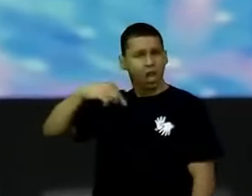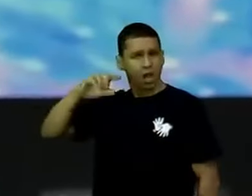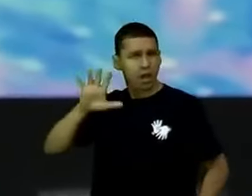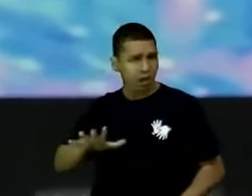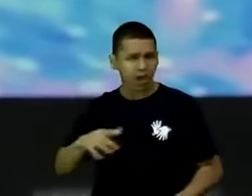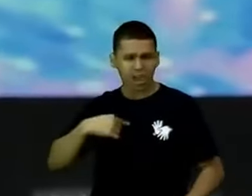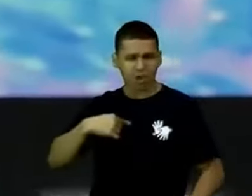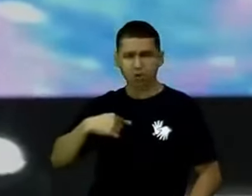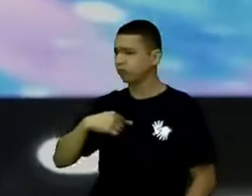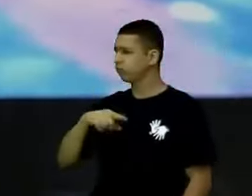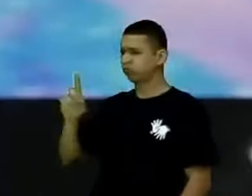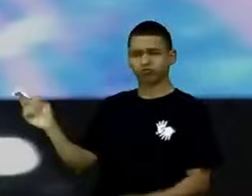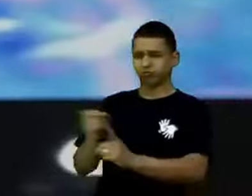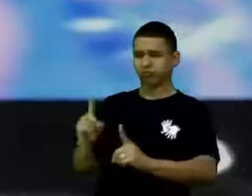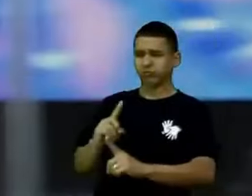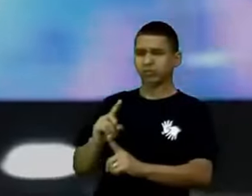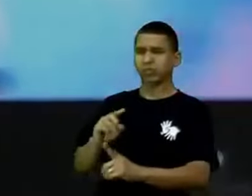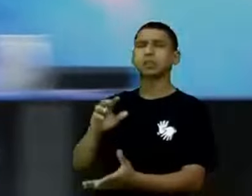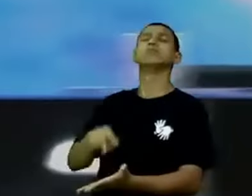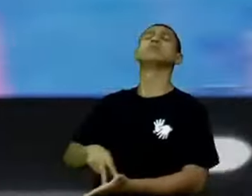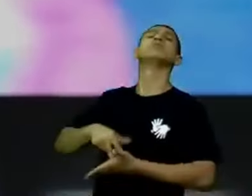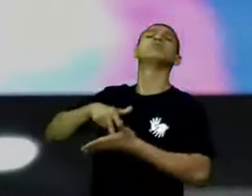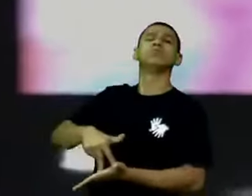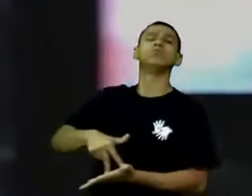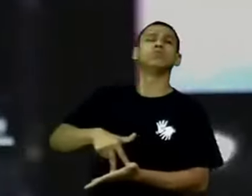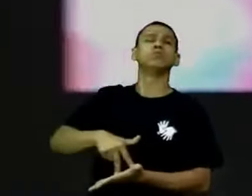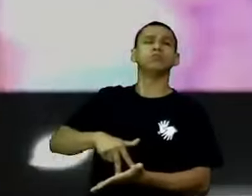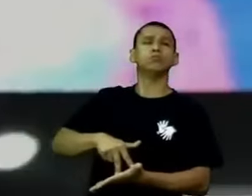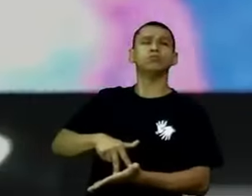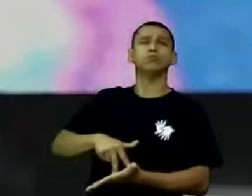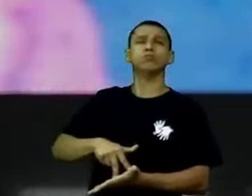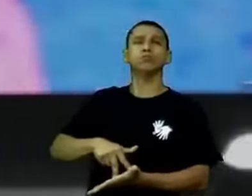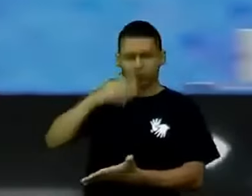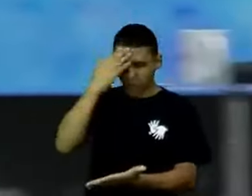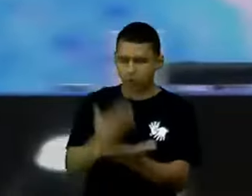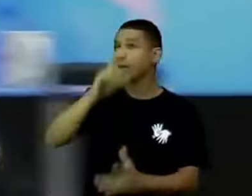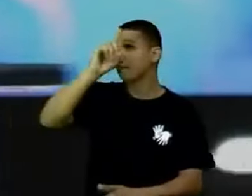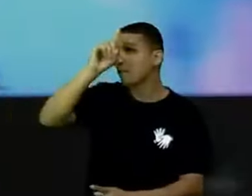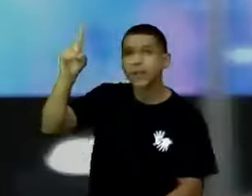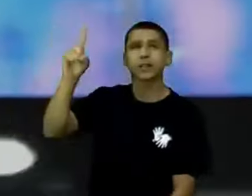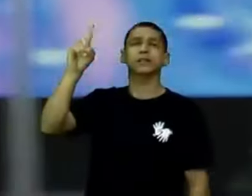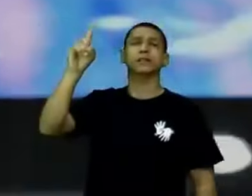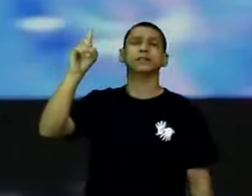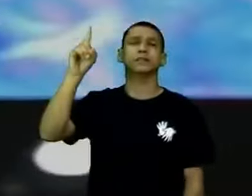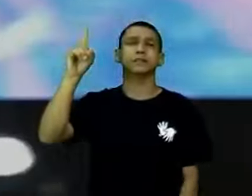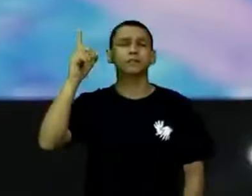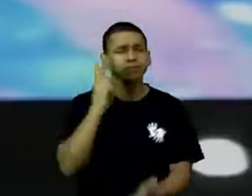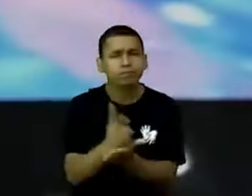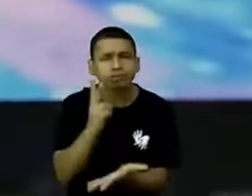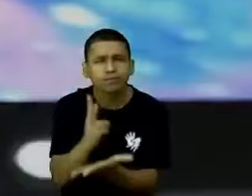vai nada. Eu sei pro que Deus me chamou.